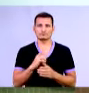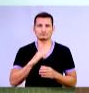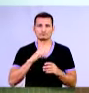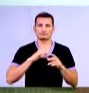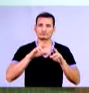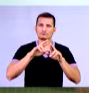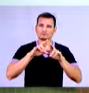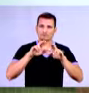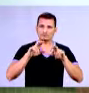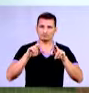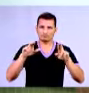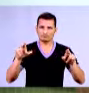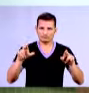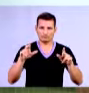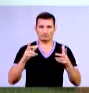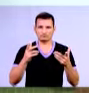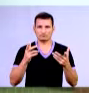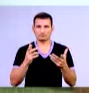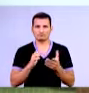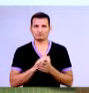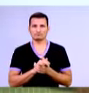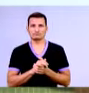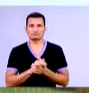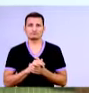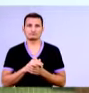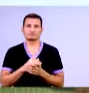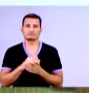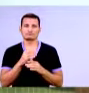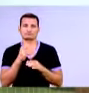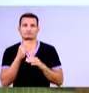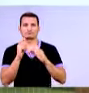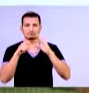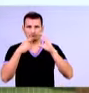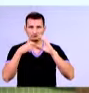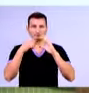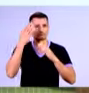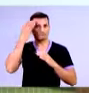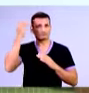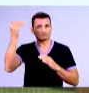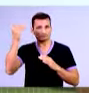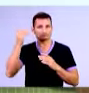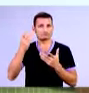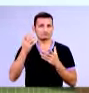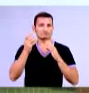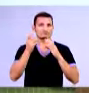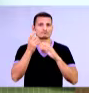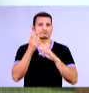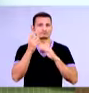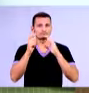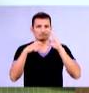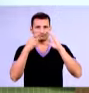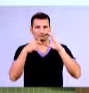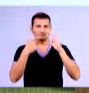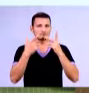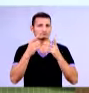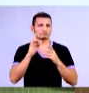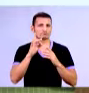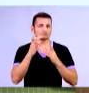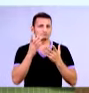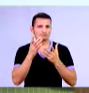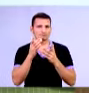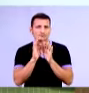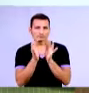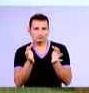diversos casos de vídeos considerados famosos, né? Vídeos que foram produzidos quase que de forma caseira, né? E